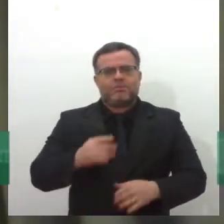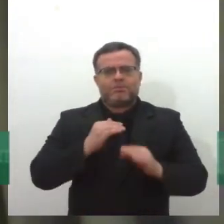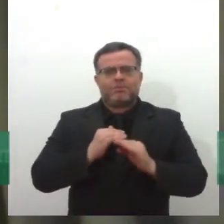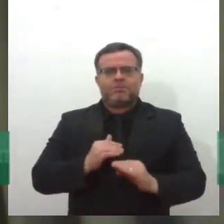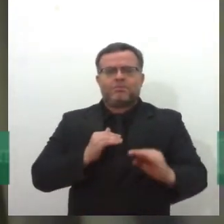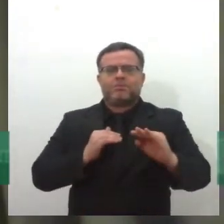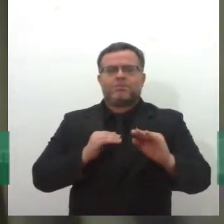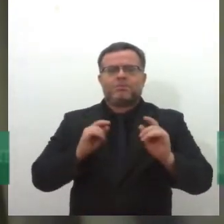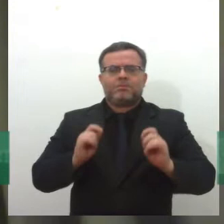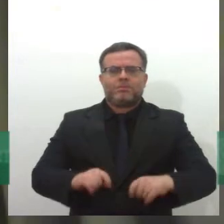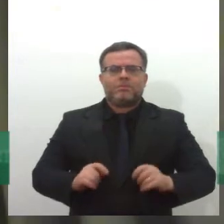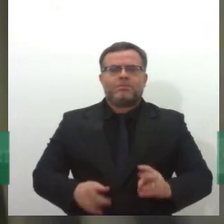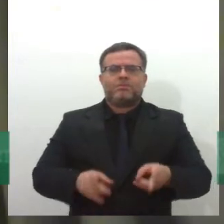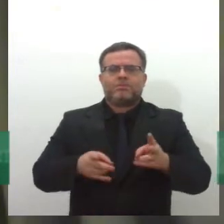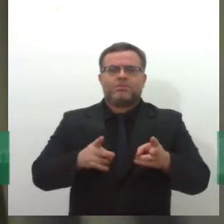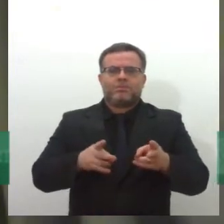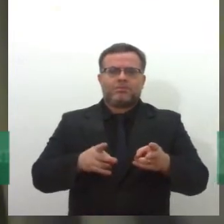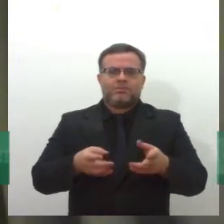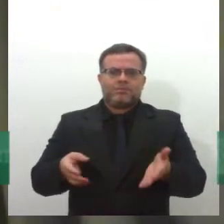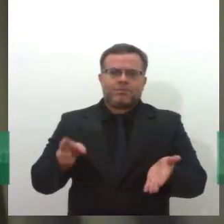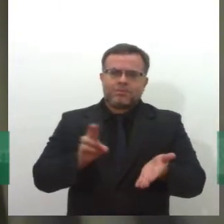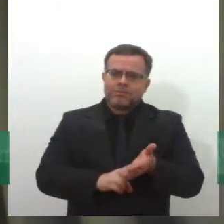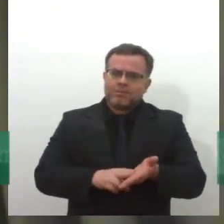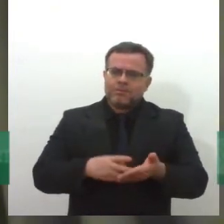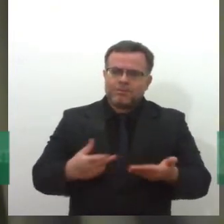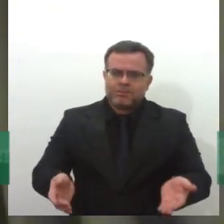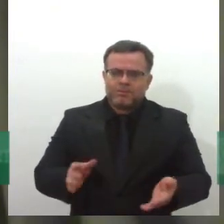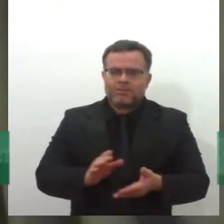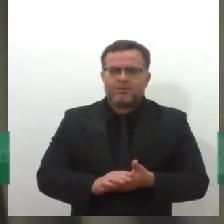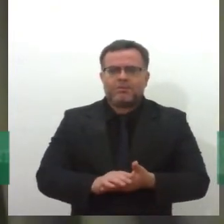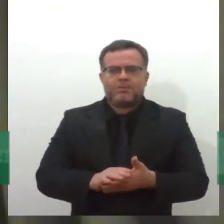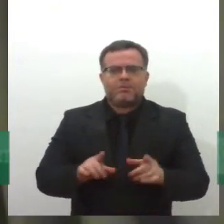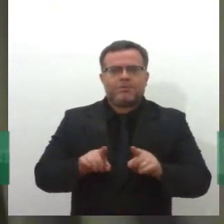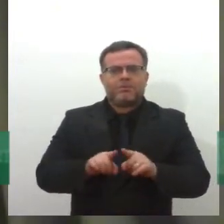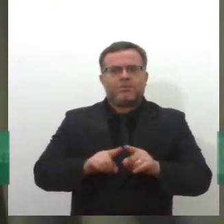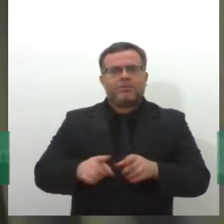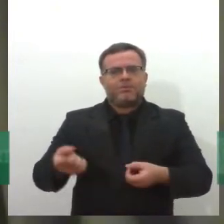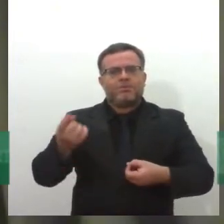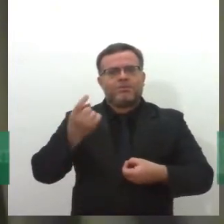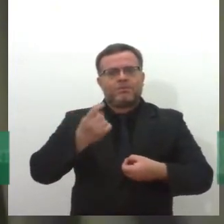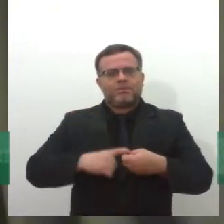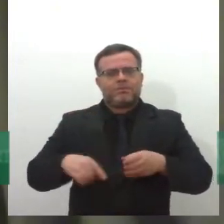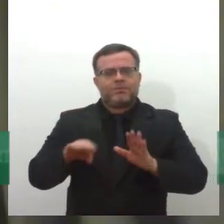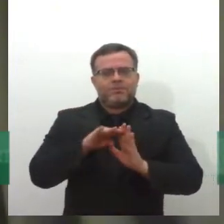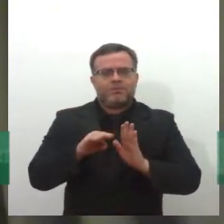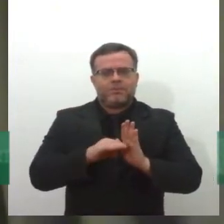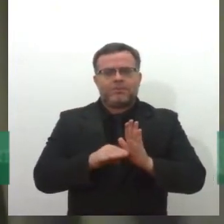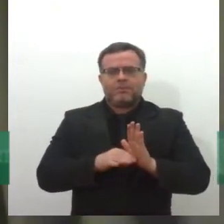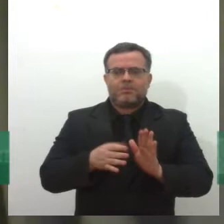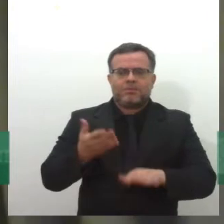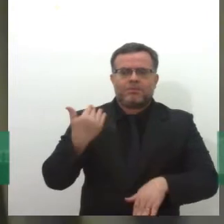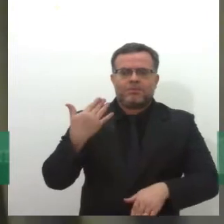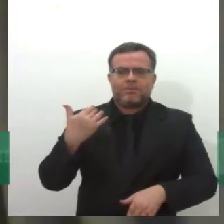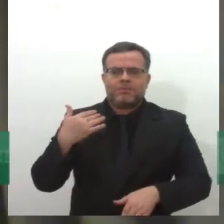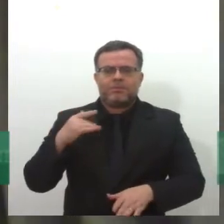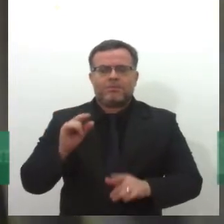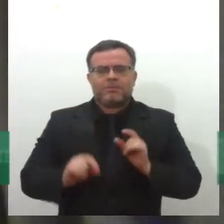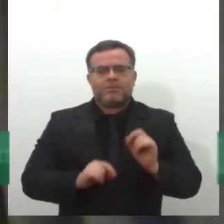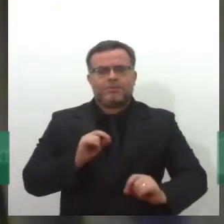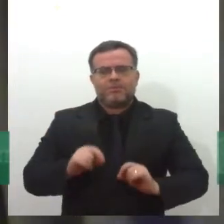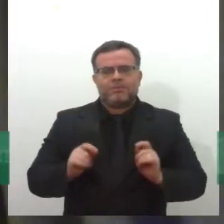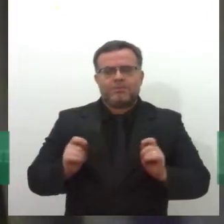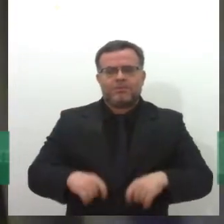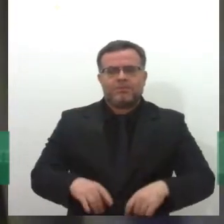mesmo artificialização de preço. Portanto, a gente vai voltar para o regime pré-anos 90, né?